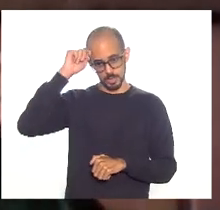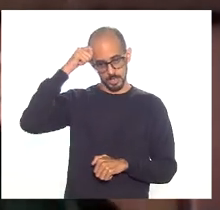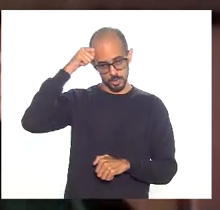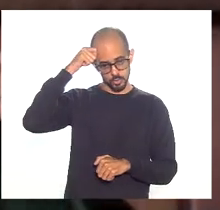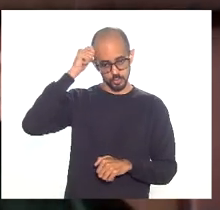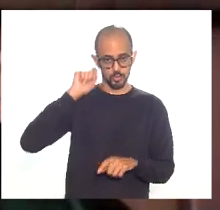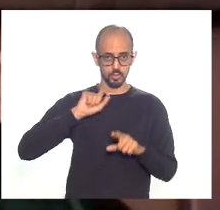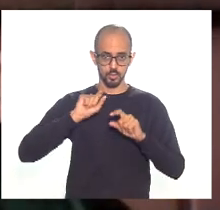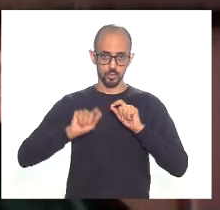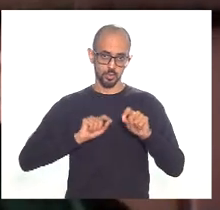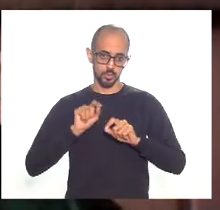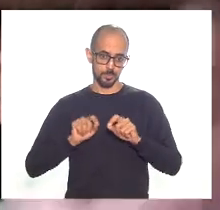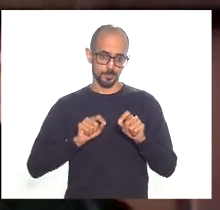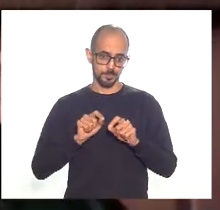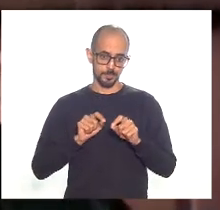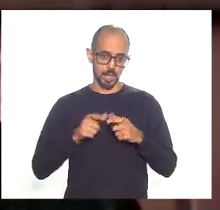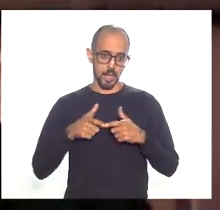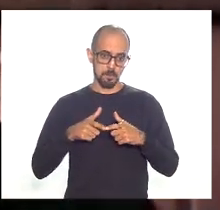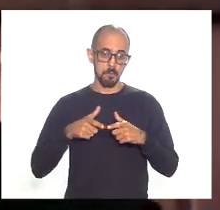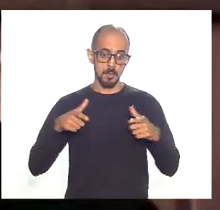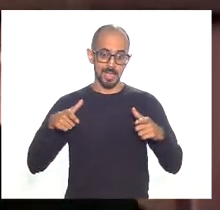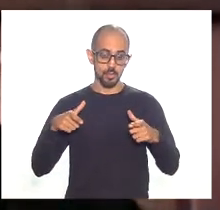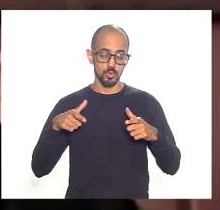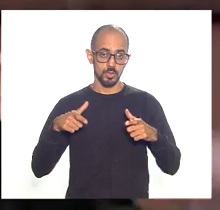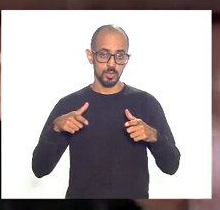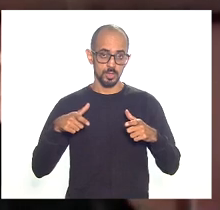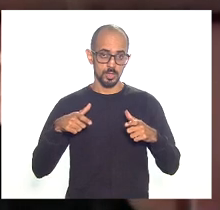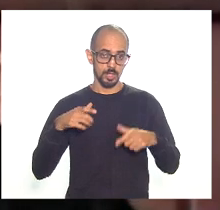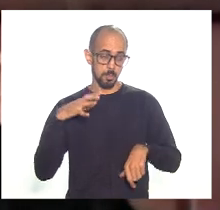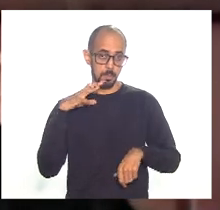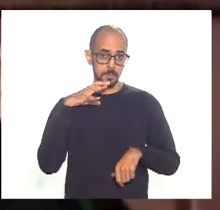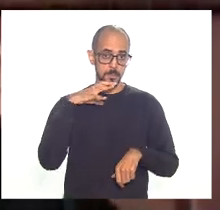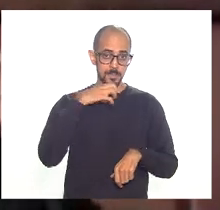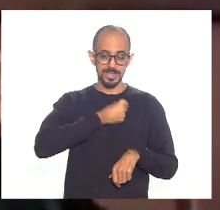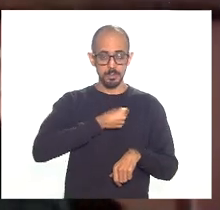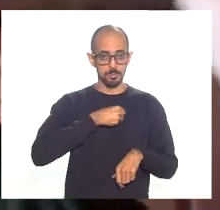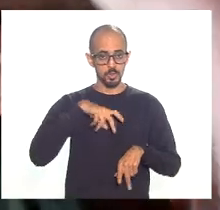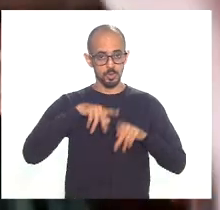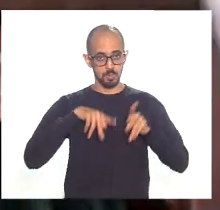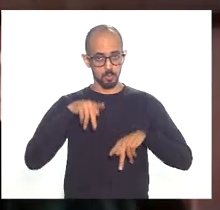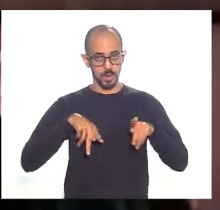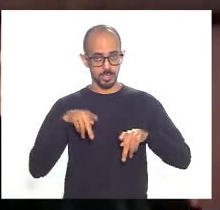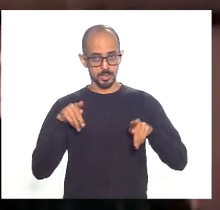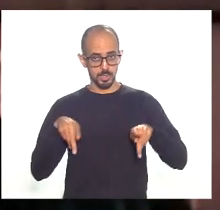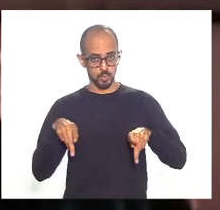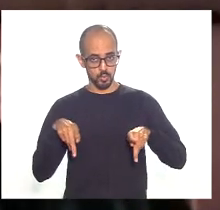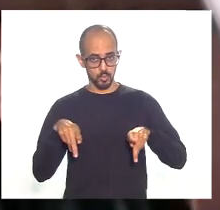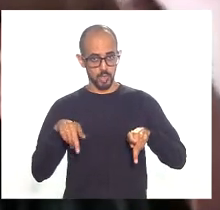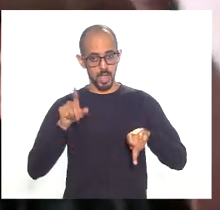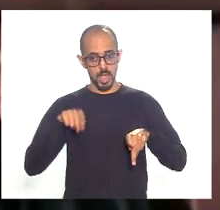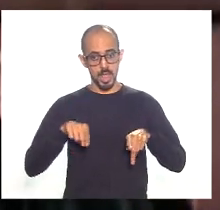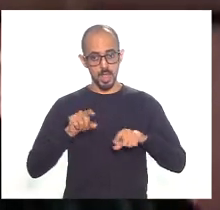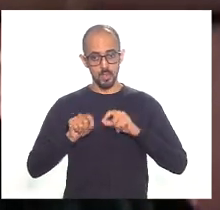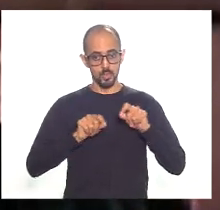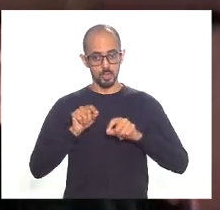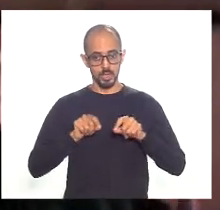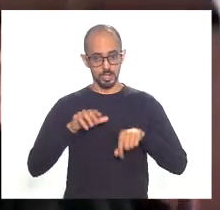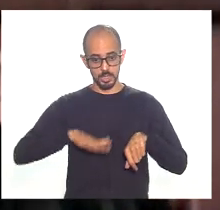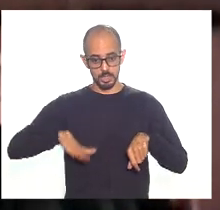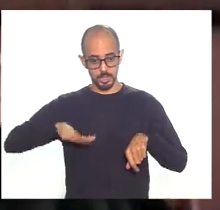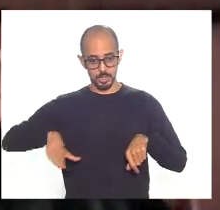E a maioria da percepção da população é de que crianças